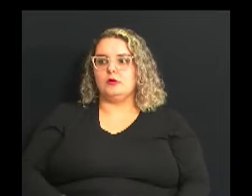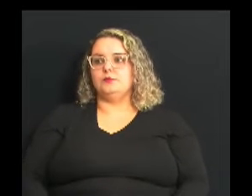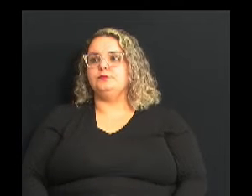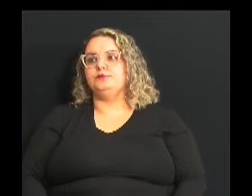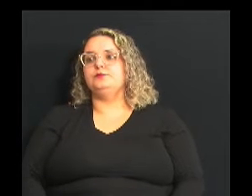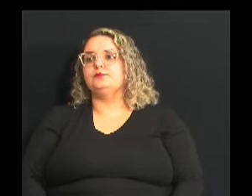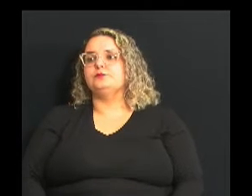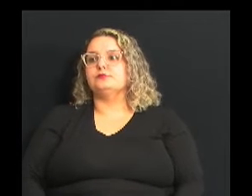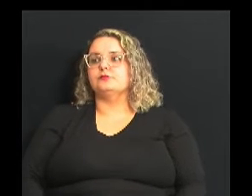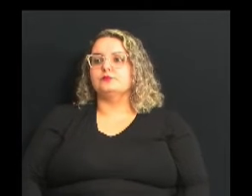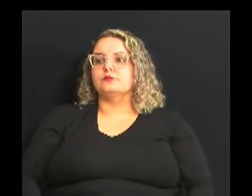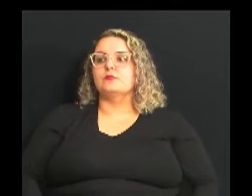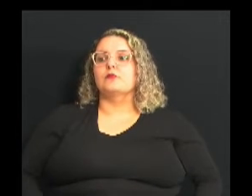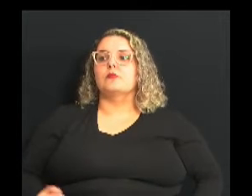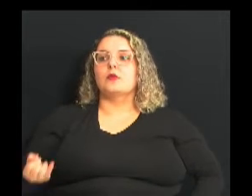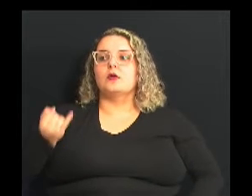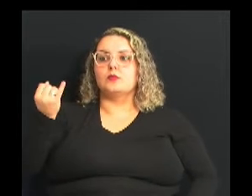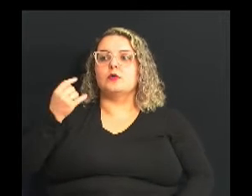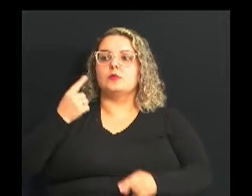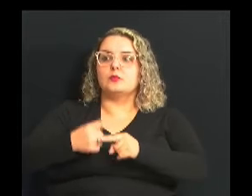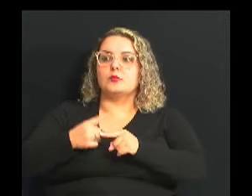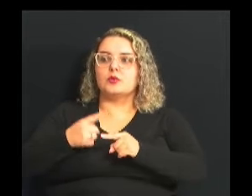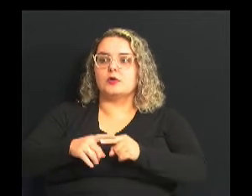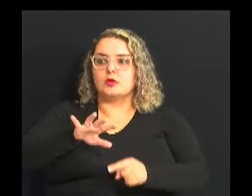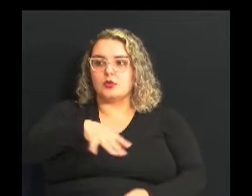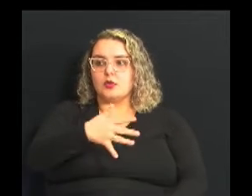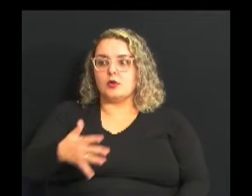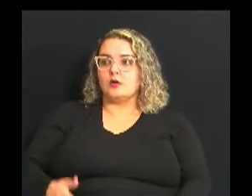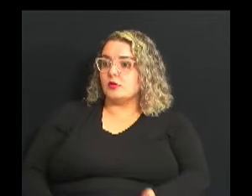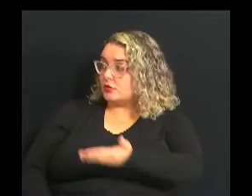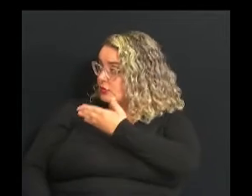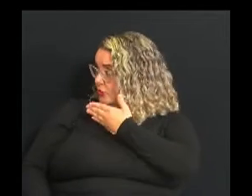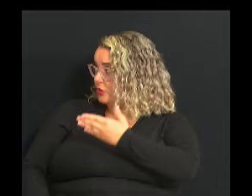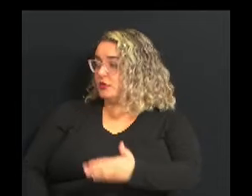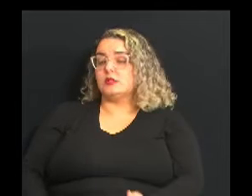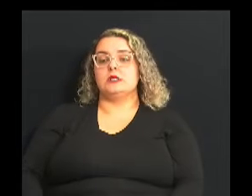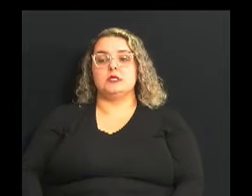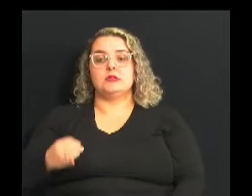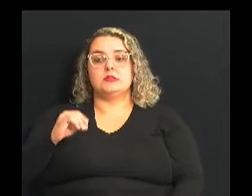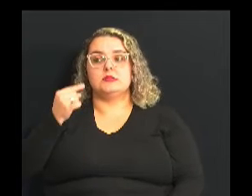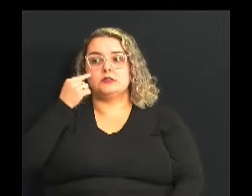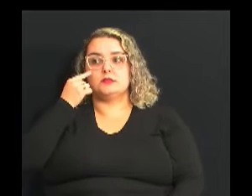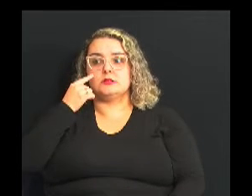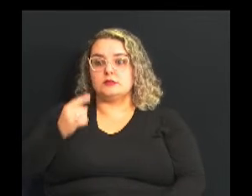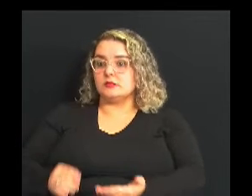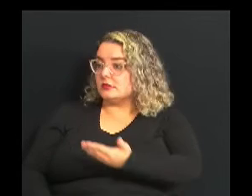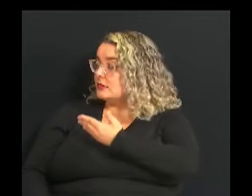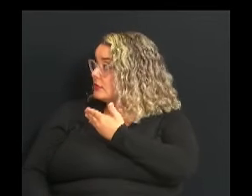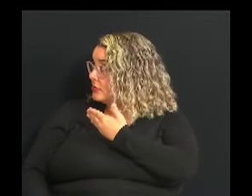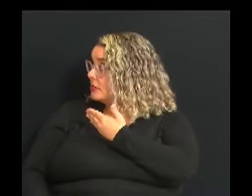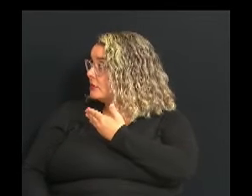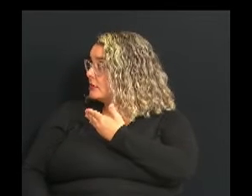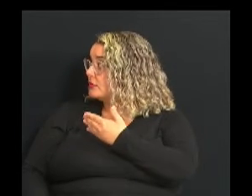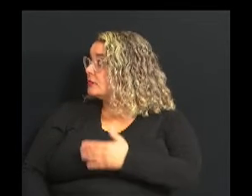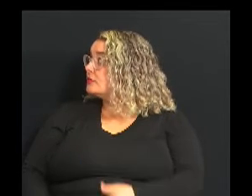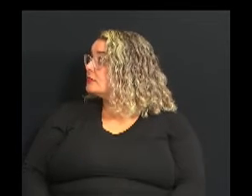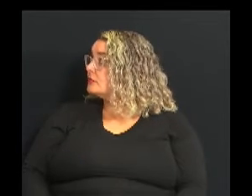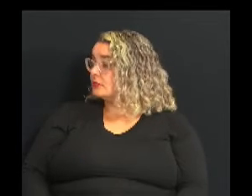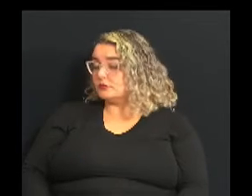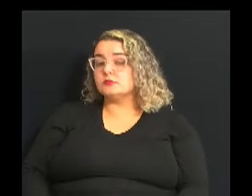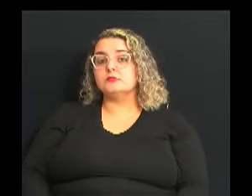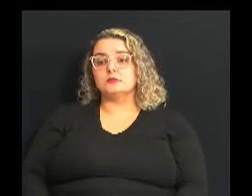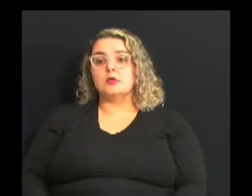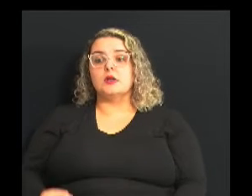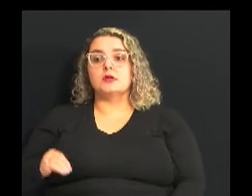É importante, porque que eu coloquei até a grade aqui. A nossa grade, se vocês olharem ali para ela, ela sempre, se você entrar